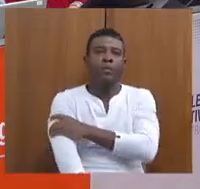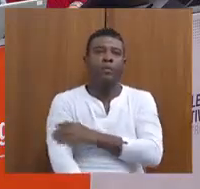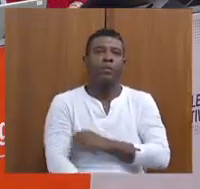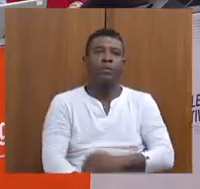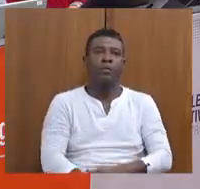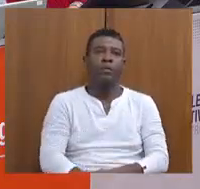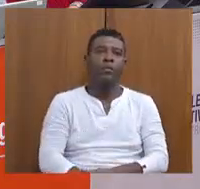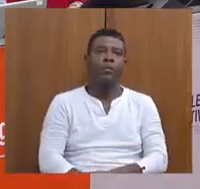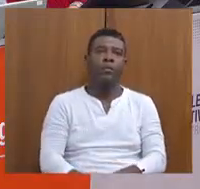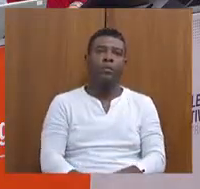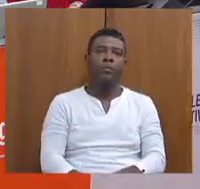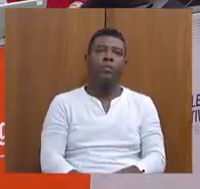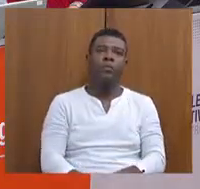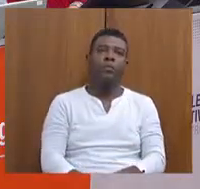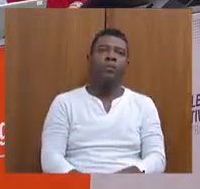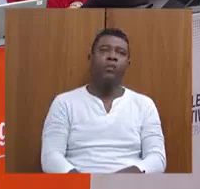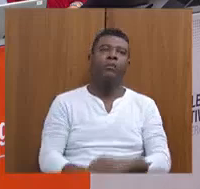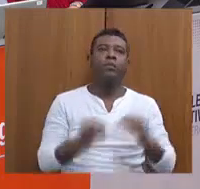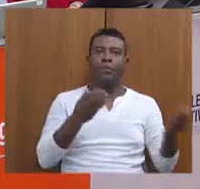palavra